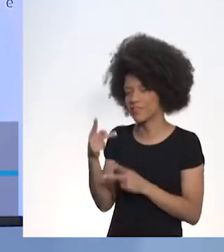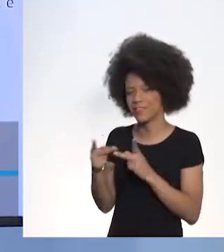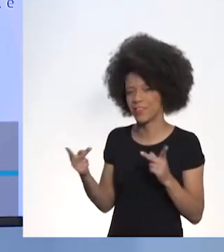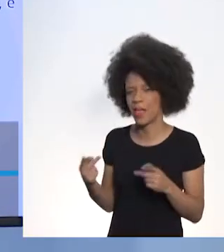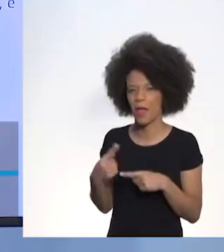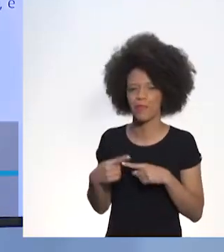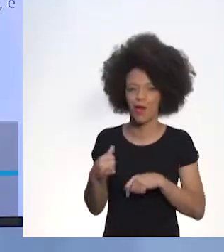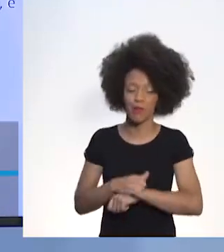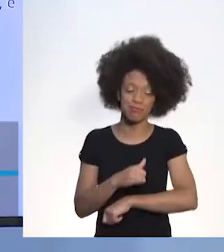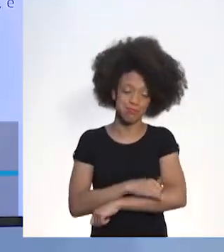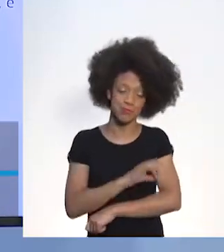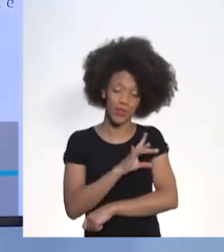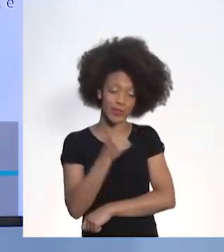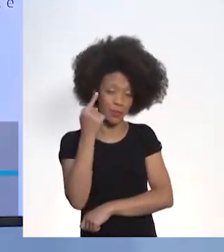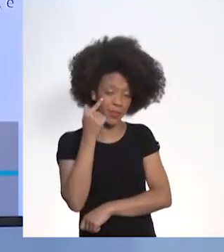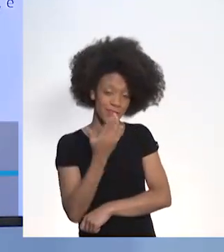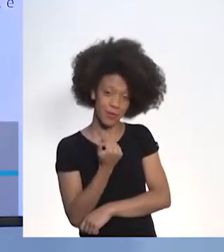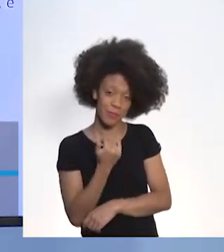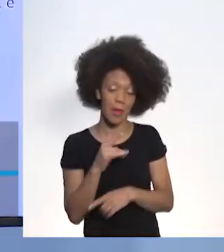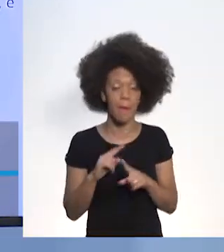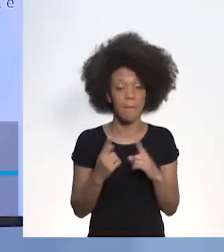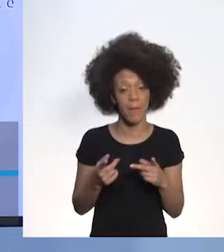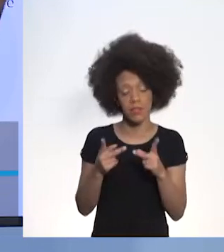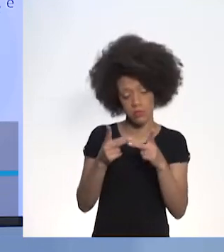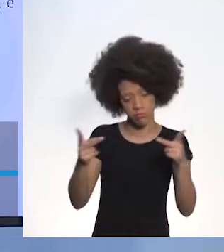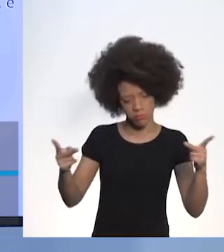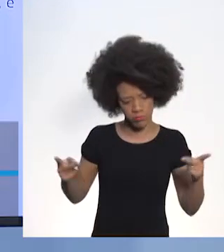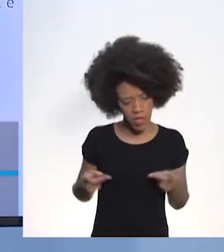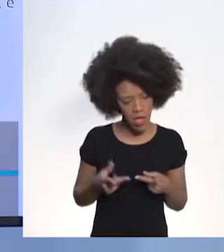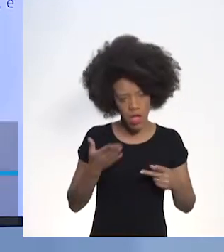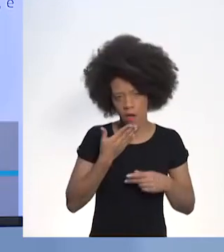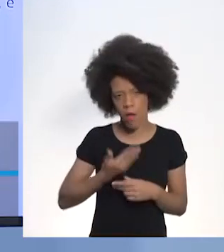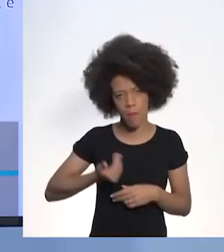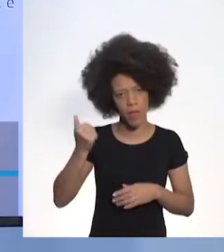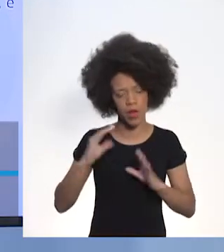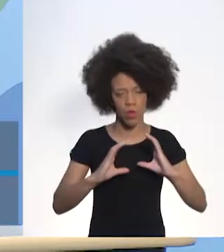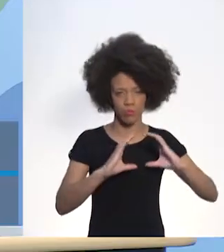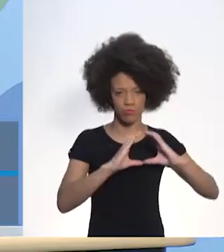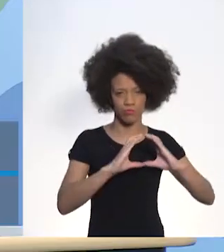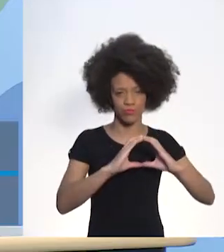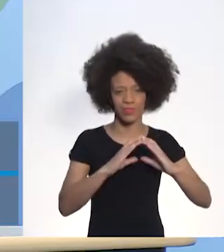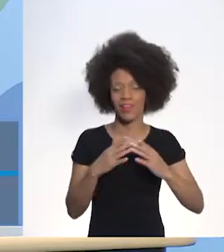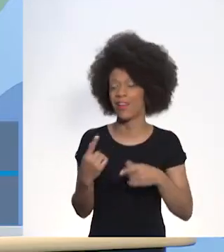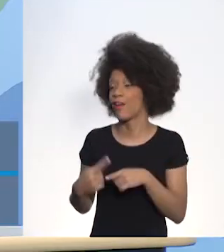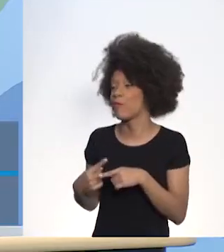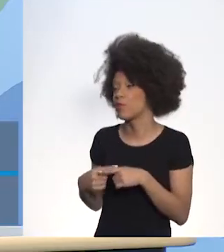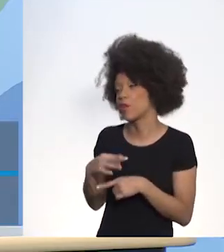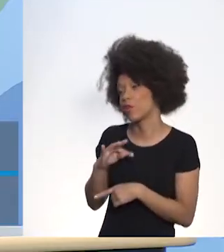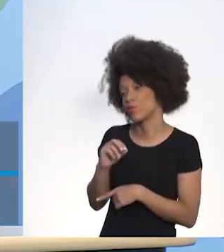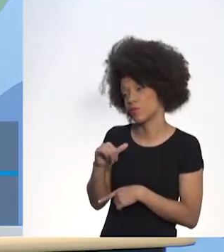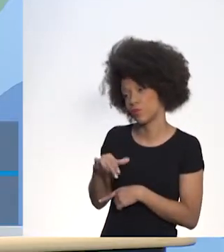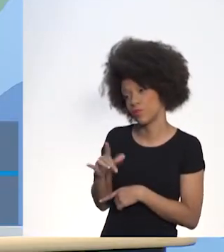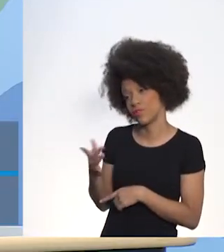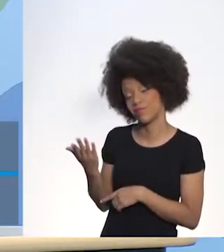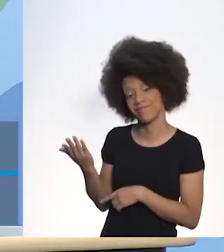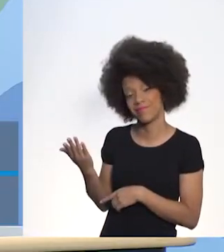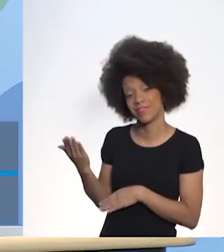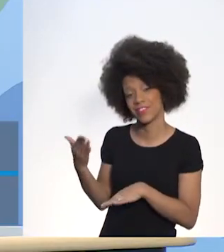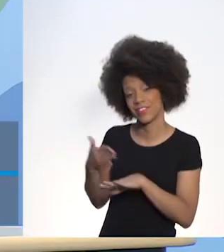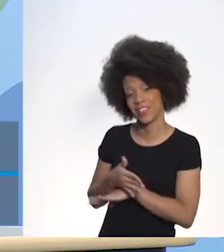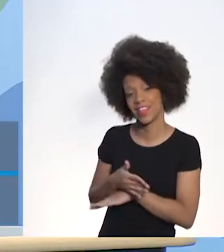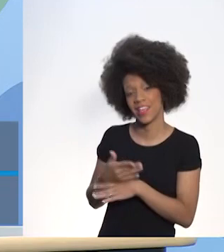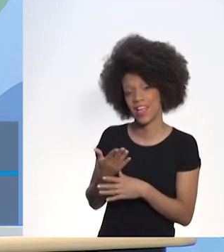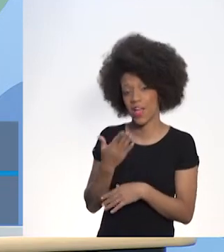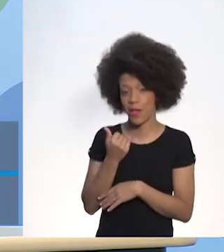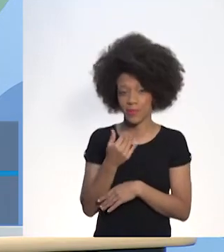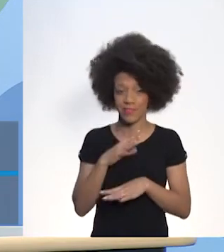Mas, não. mas a pizza é um círculo, é o melhor dos círculos. Pois, gente, é que o Tony tá chegando agora, coitado. Ele não sabe que a história de comida